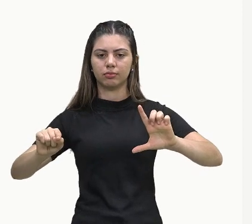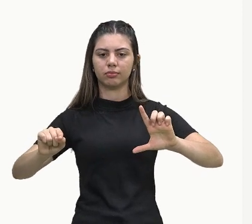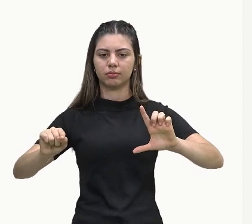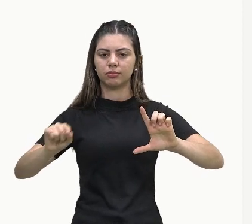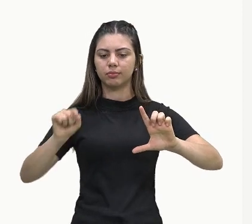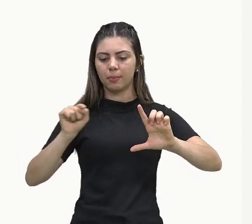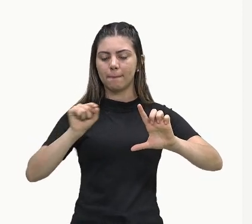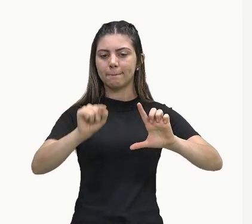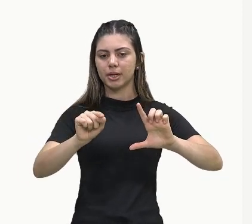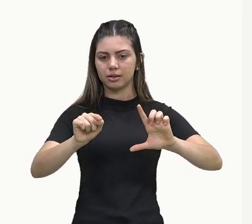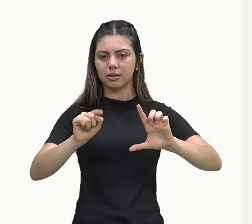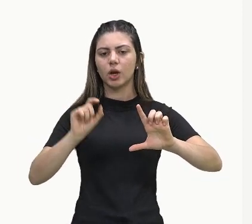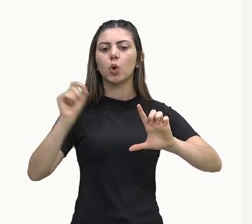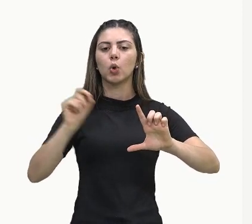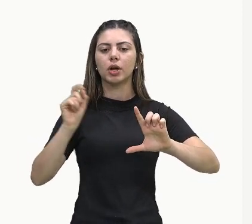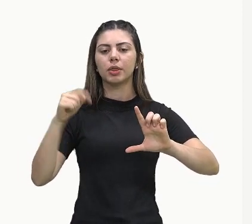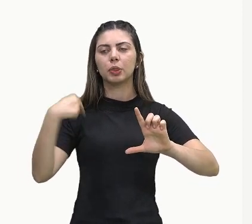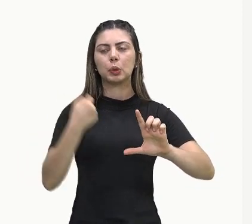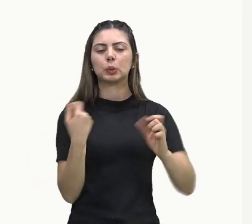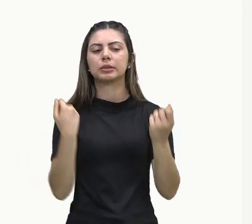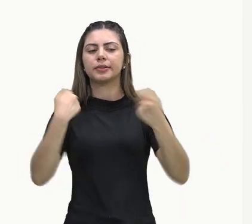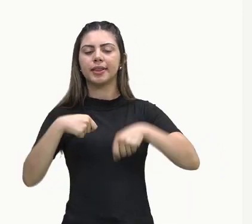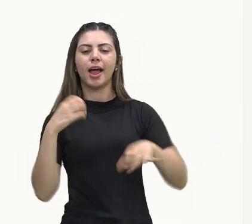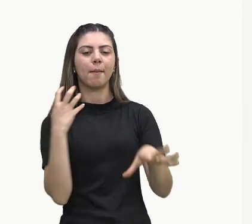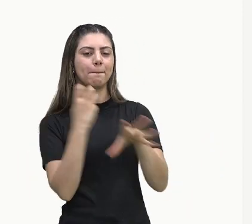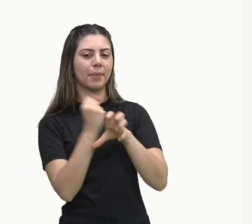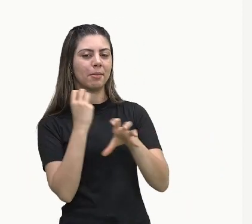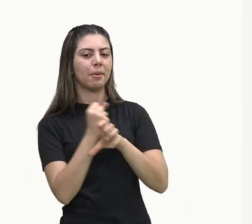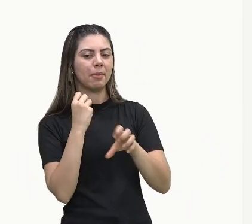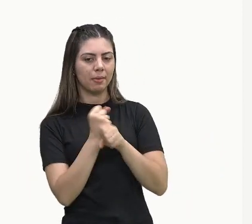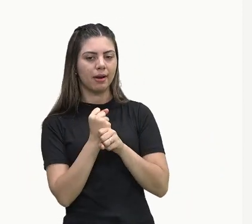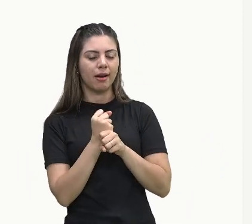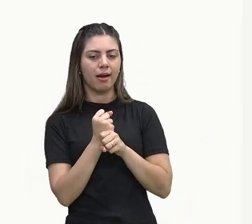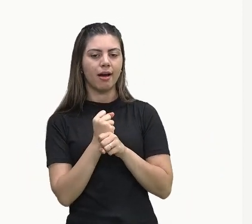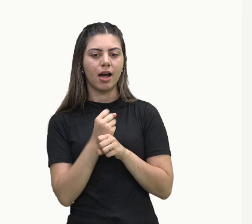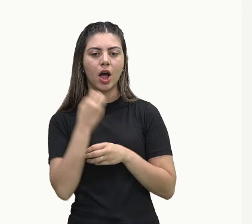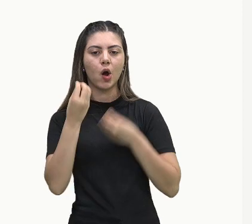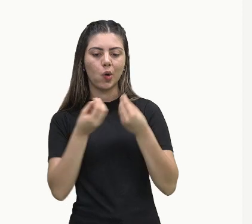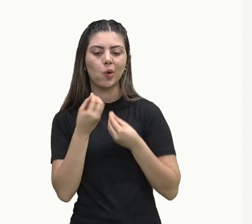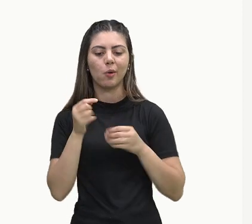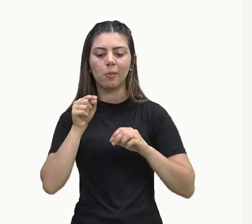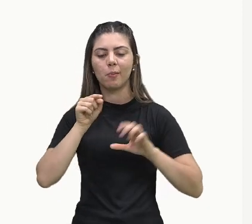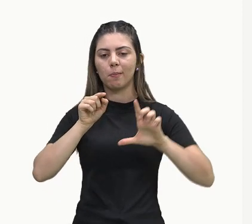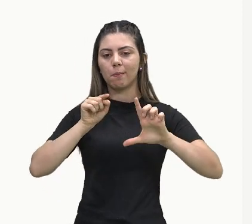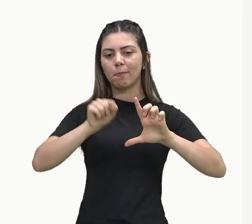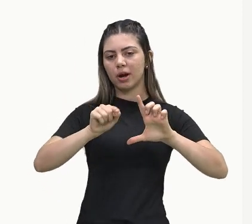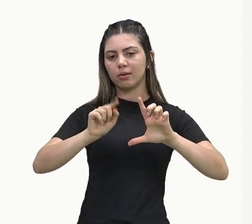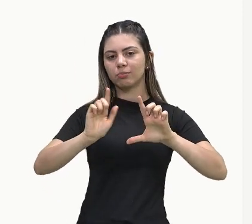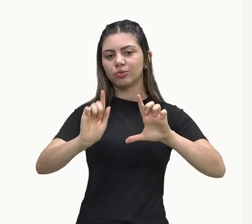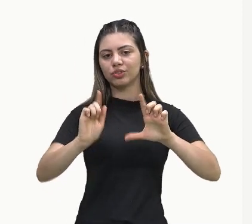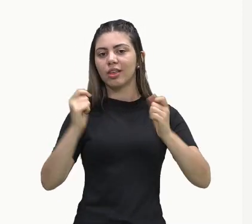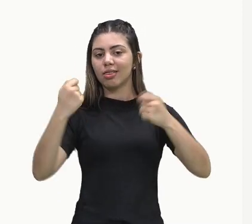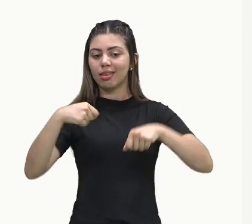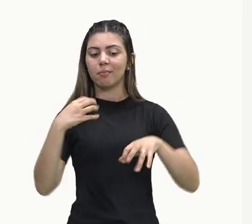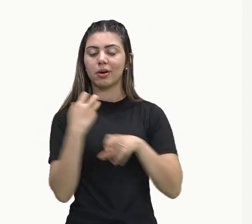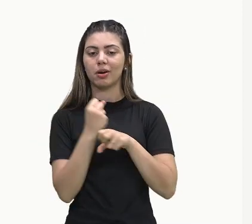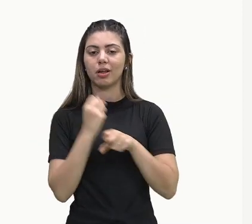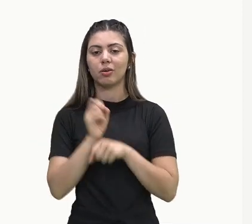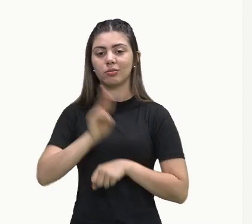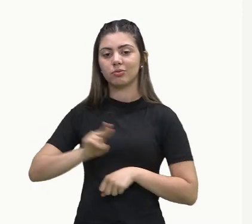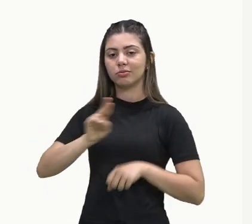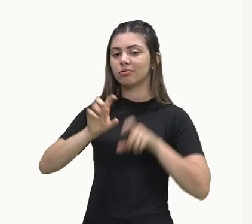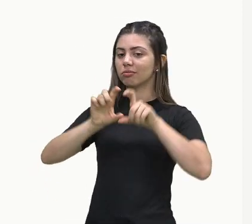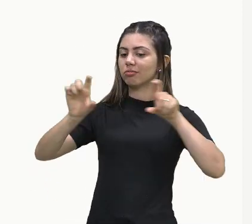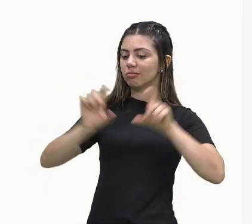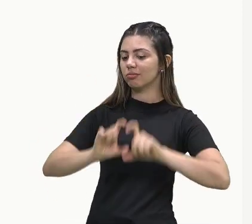certo é possível calcular as coordenadas do nosso Baricentro através dessas duas